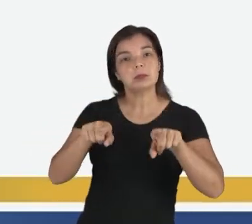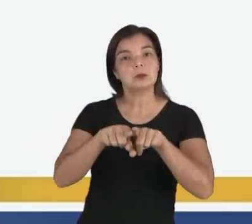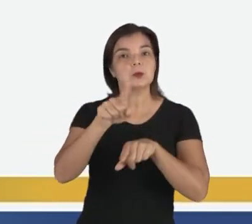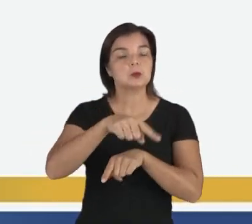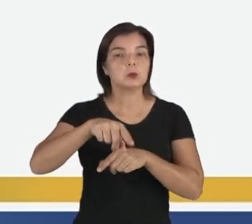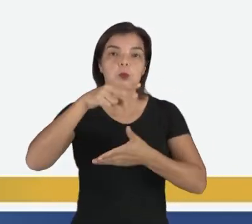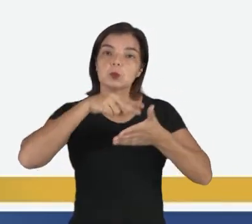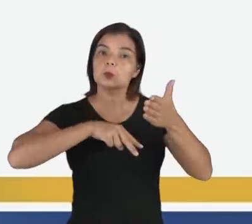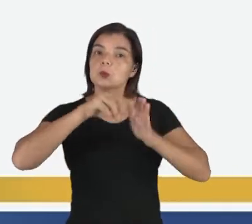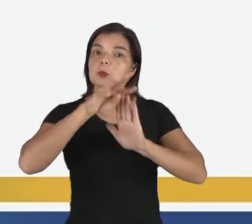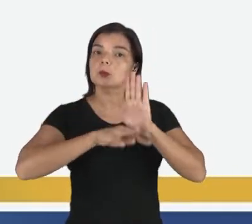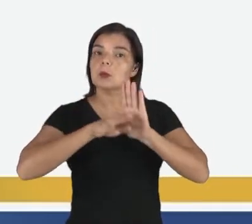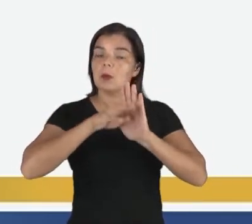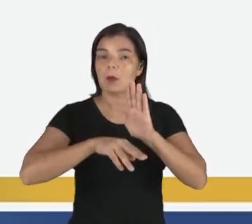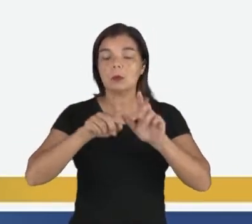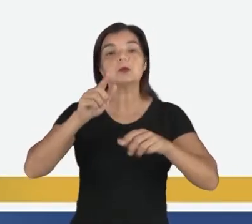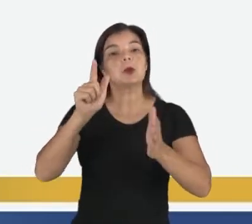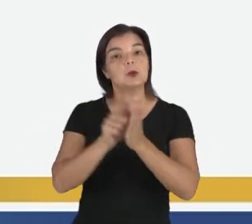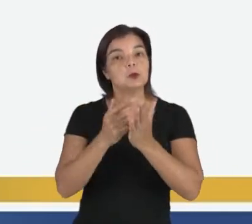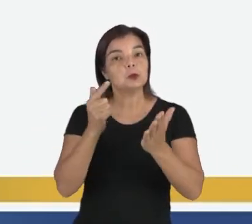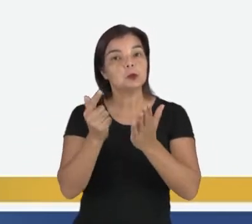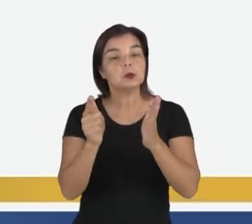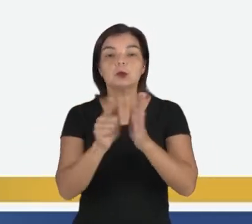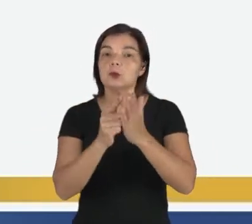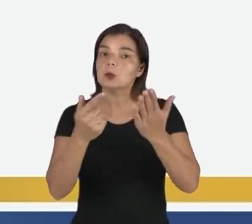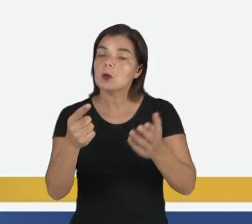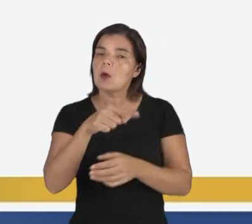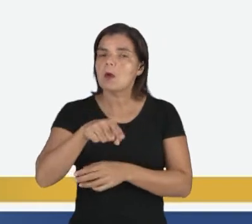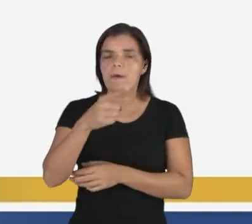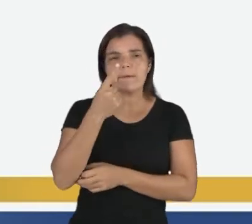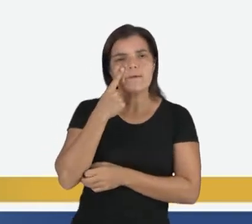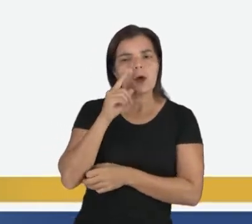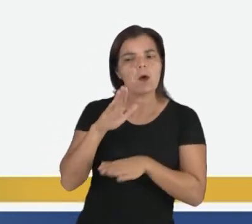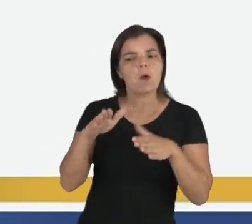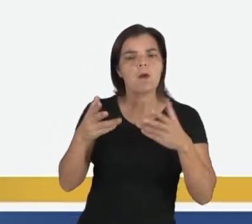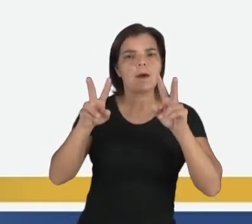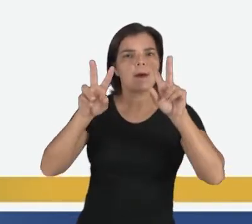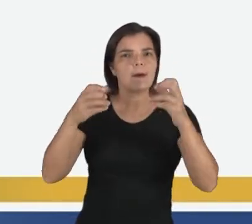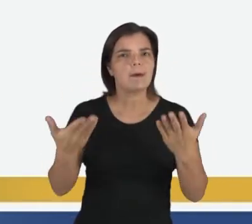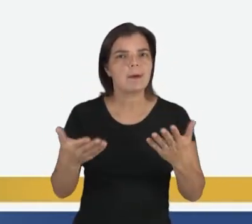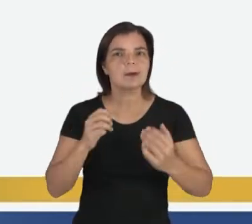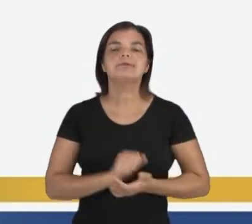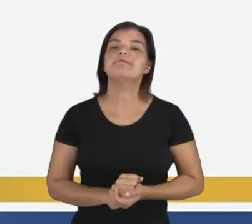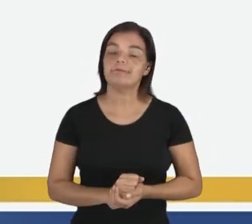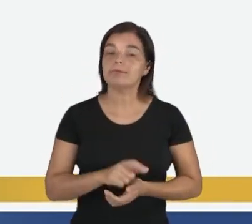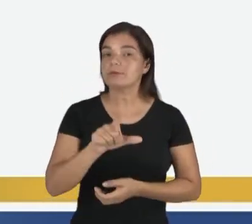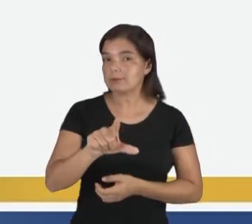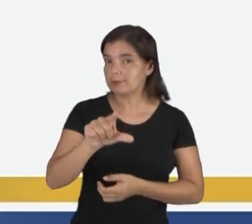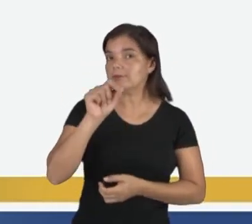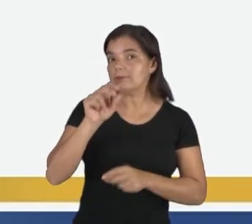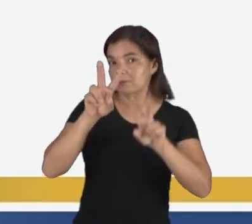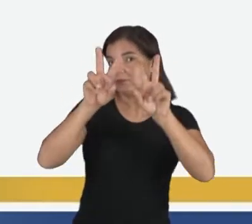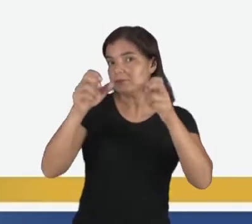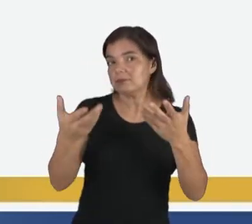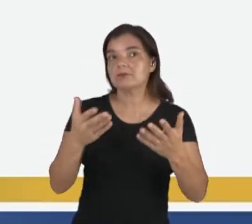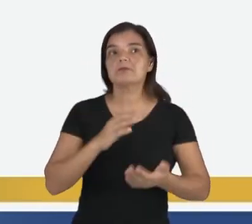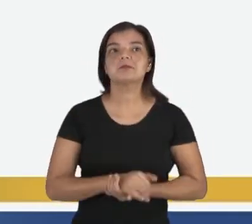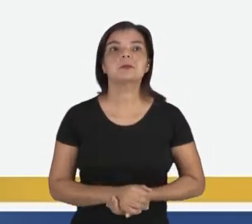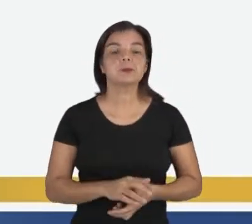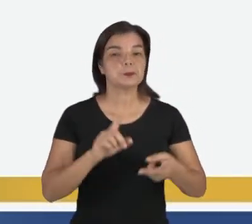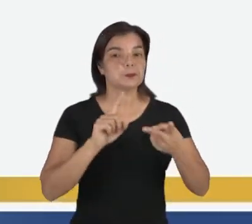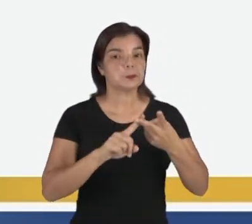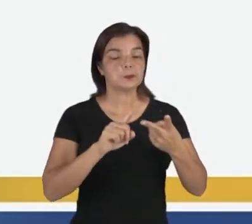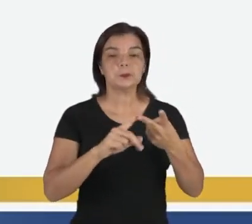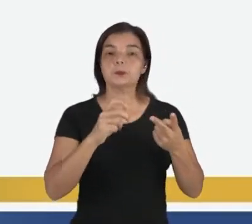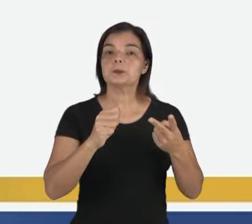quando você leia um texto jornalístico, você identifique o tema. A pauta é a escolha do tema ou do assunto.